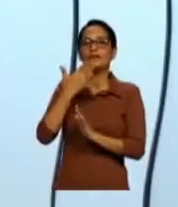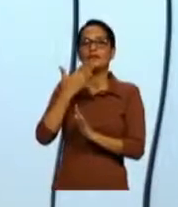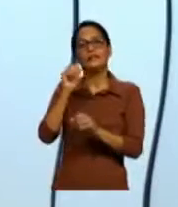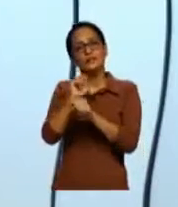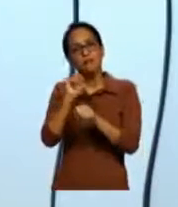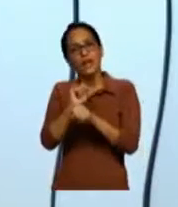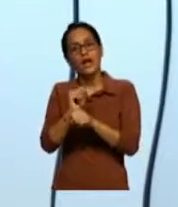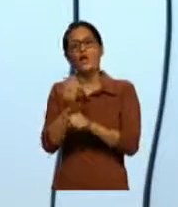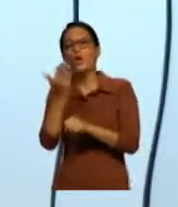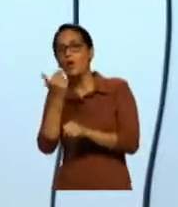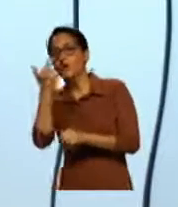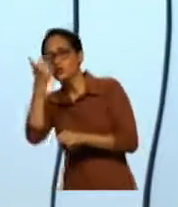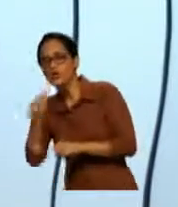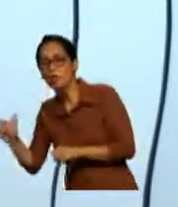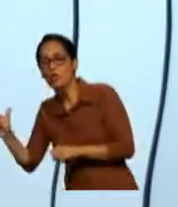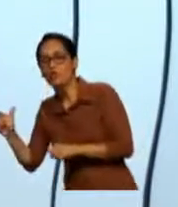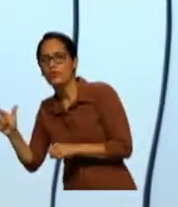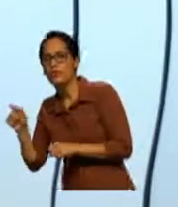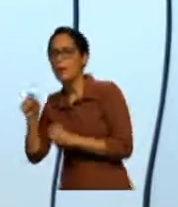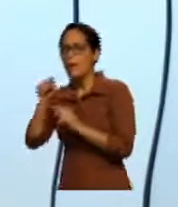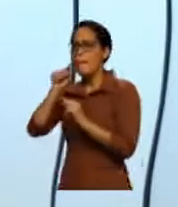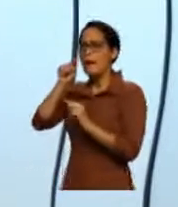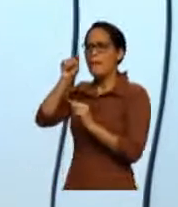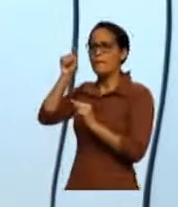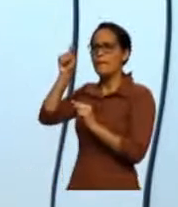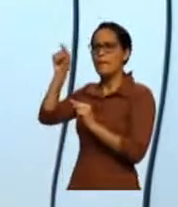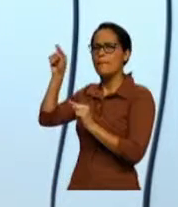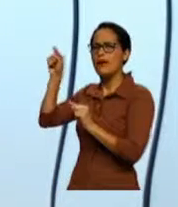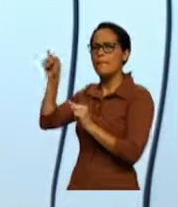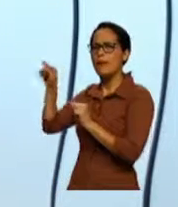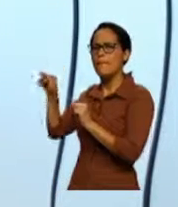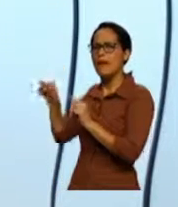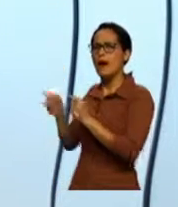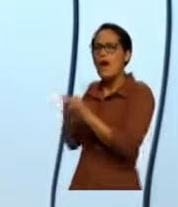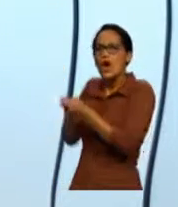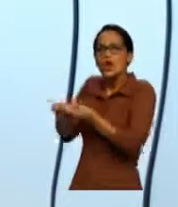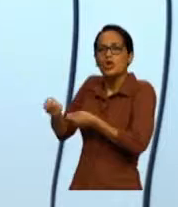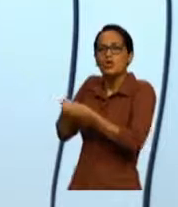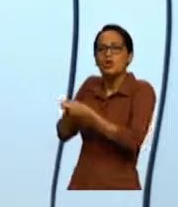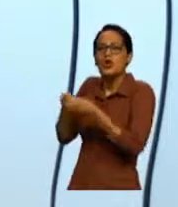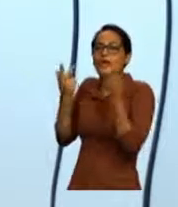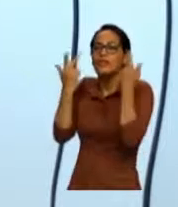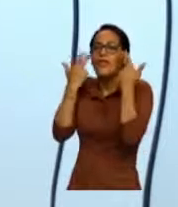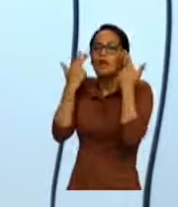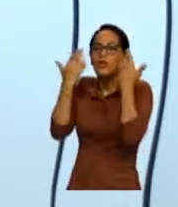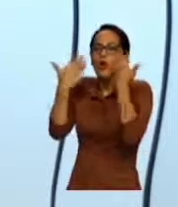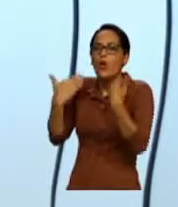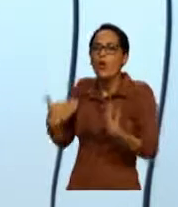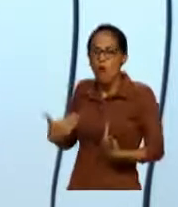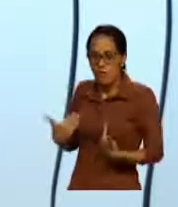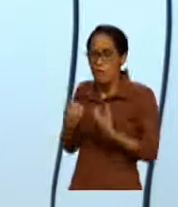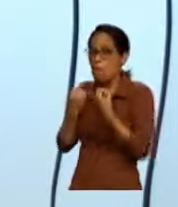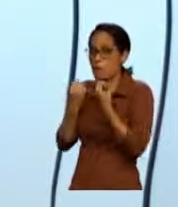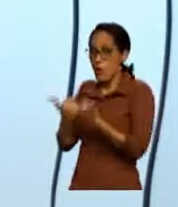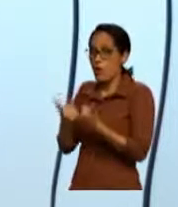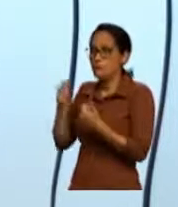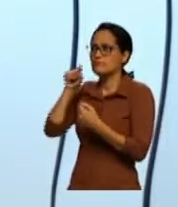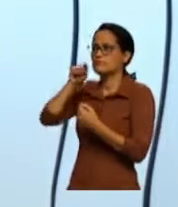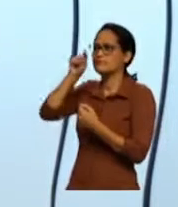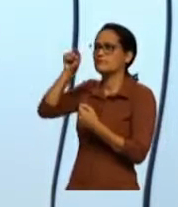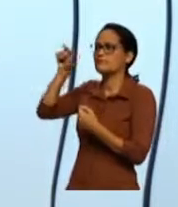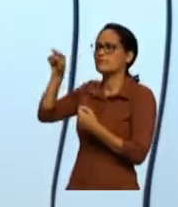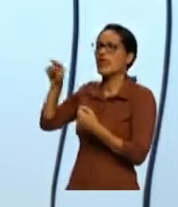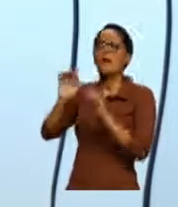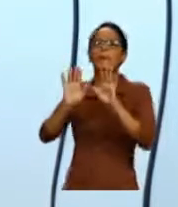refeição. Isso é um hormônio, isso, gente, é um controle natural do nosso corpo. Mas e aí, Vinícius, onde que a diabetes